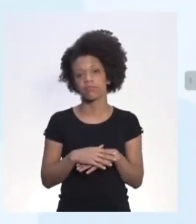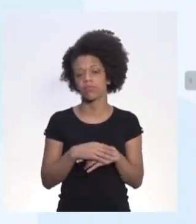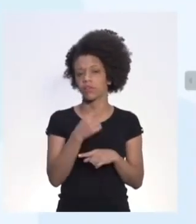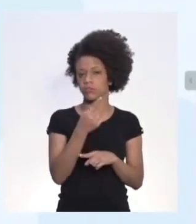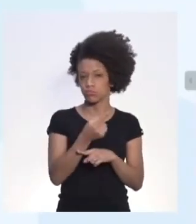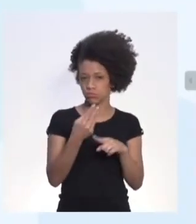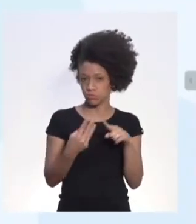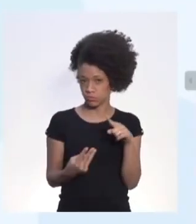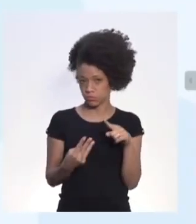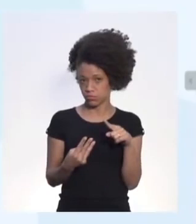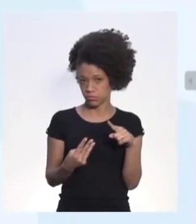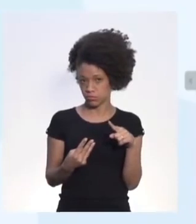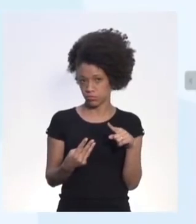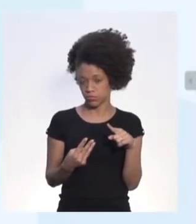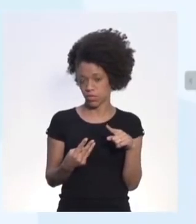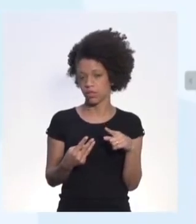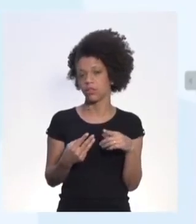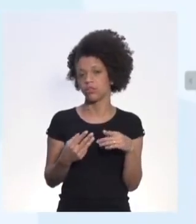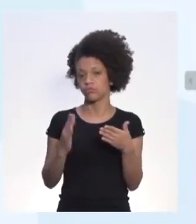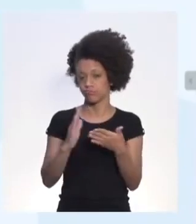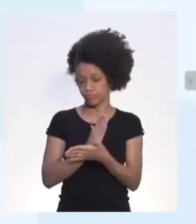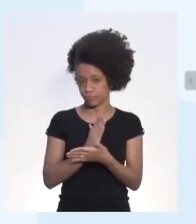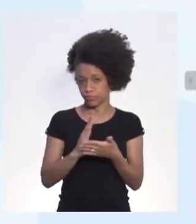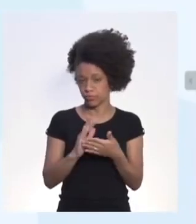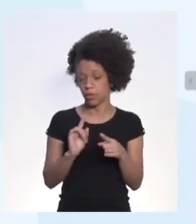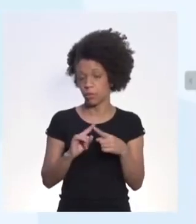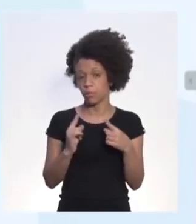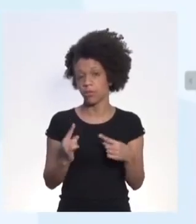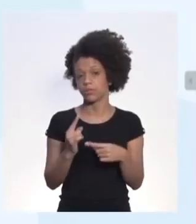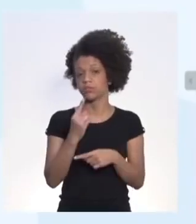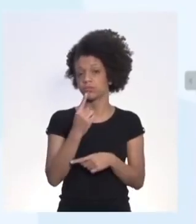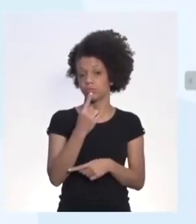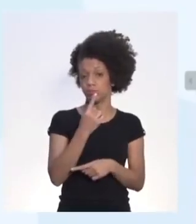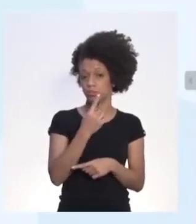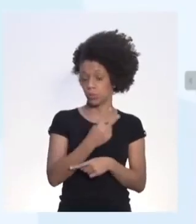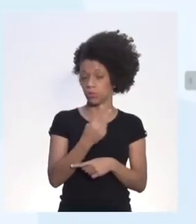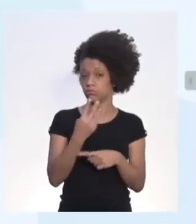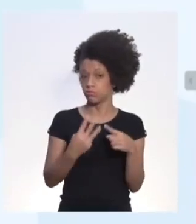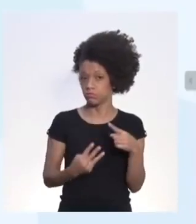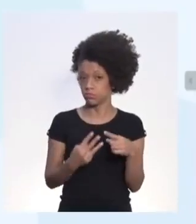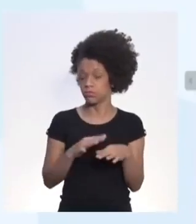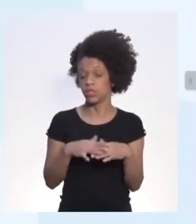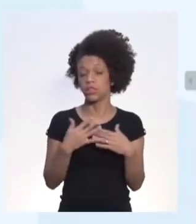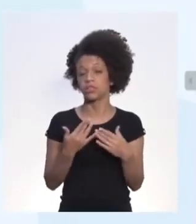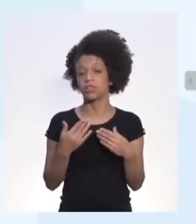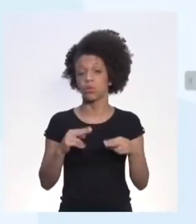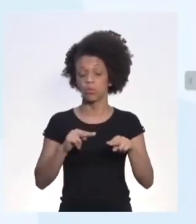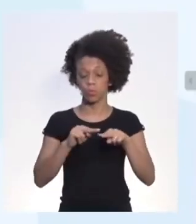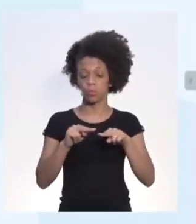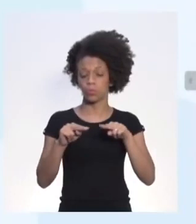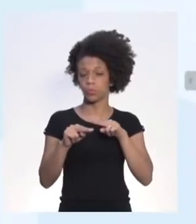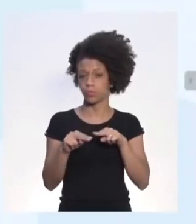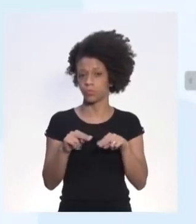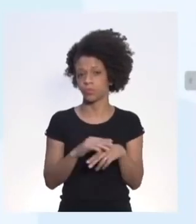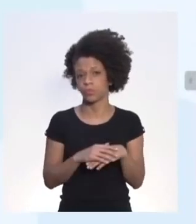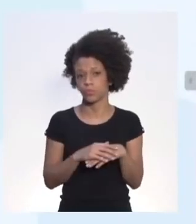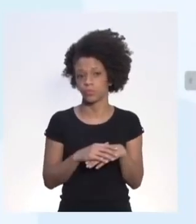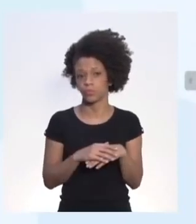3, né, Osmar? Sim, Foi não dividida, pode. mas foram 2/3 dela. Então, quem eu consigo encaixar aqui?